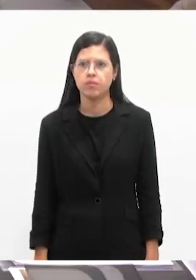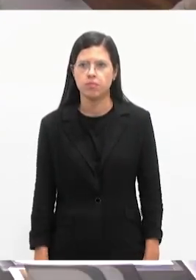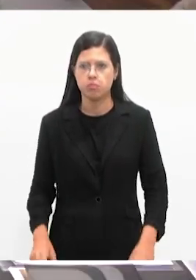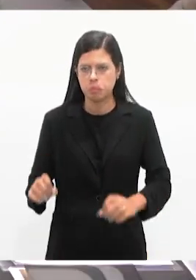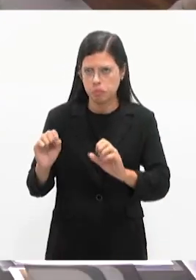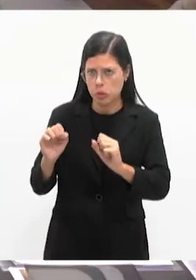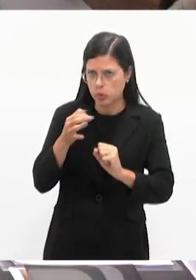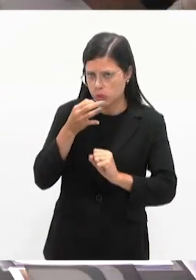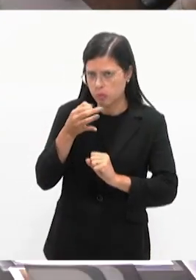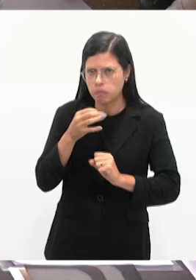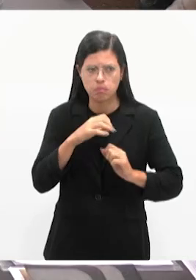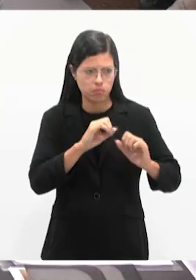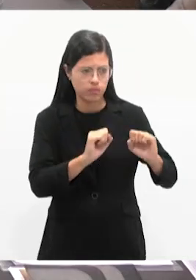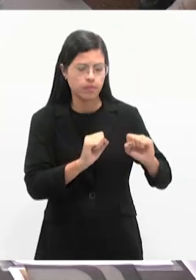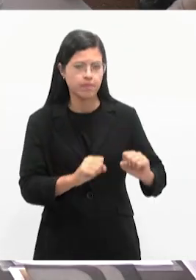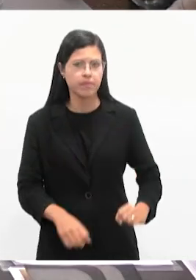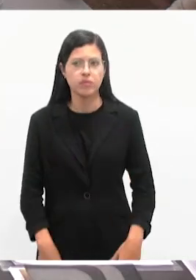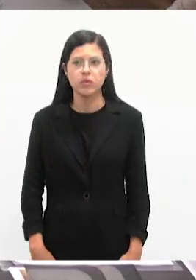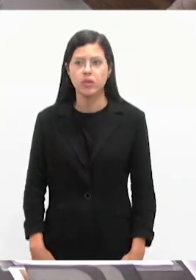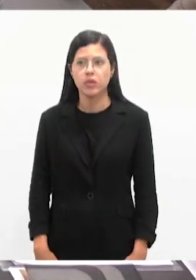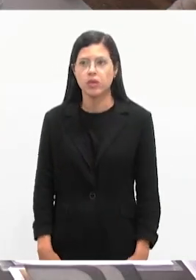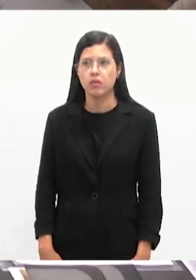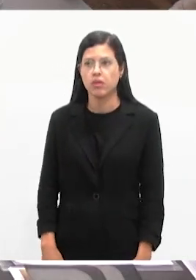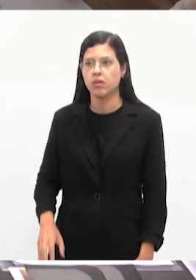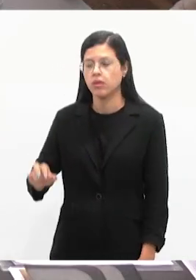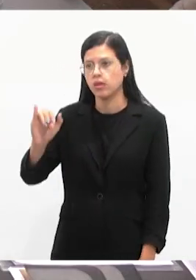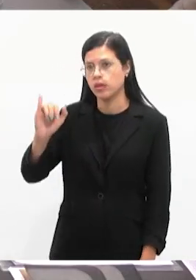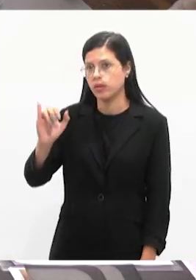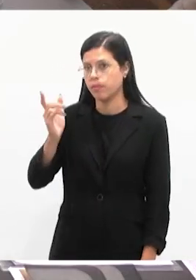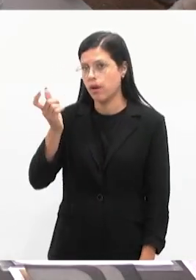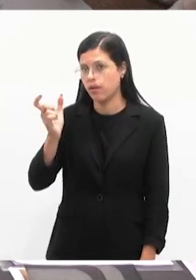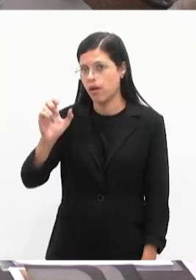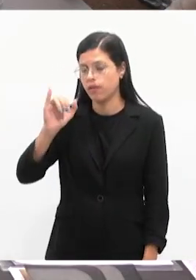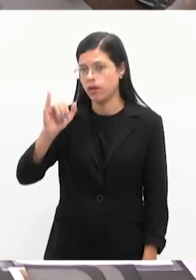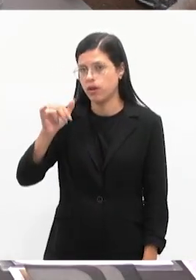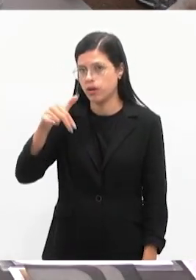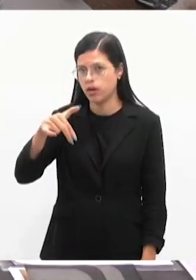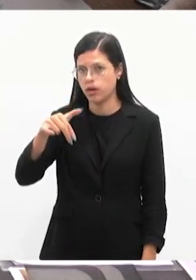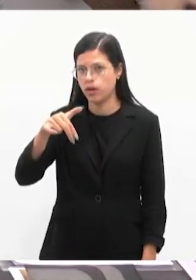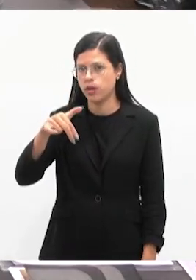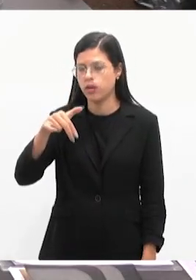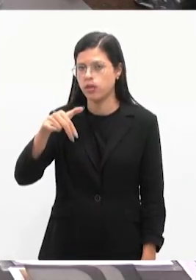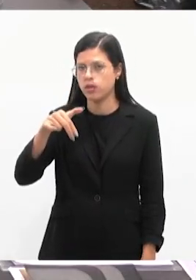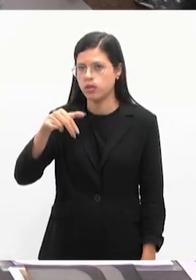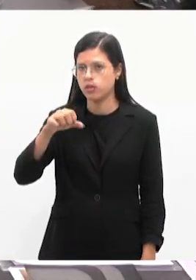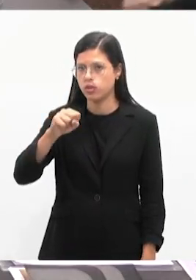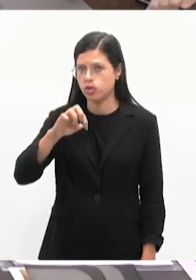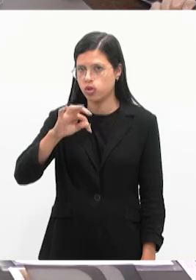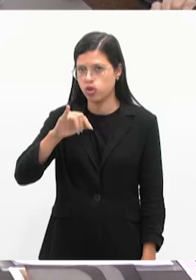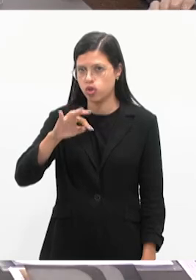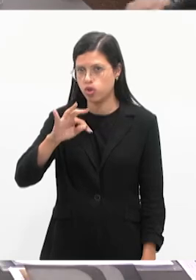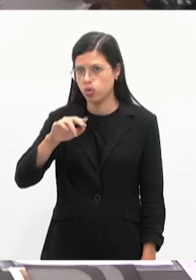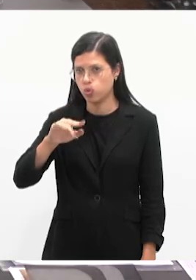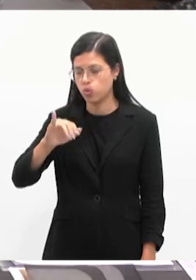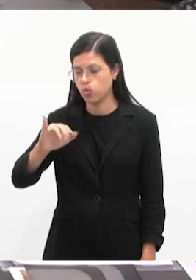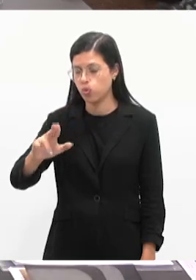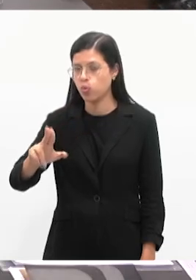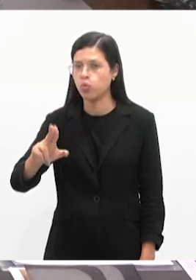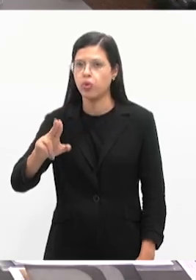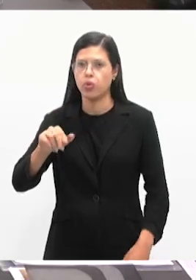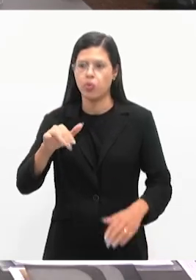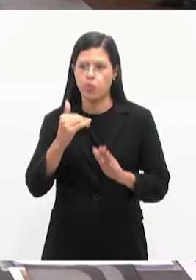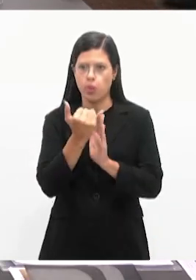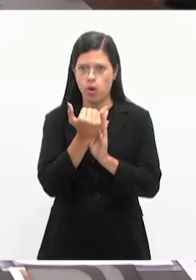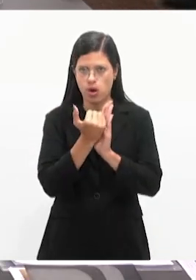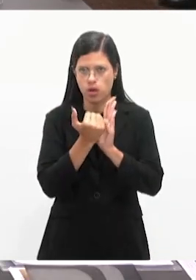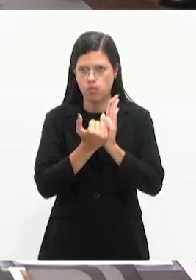não. Institui. É o termo correto. Institui o programa. Do programa. Podemos